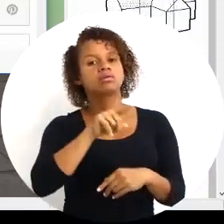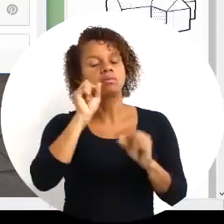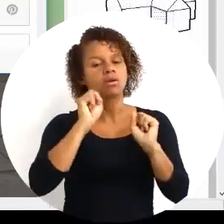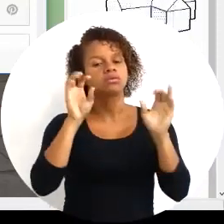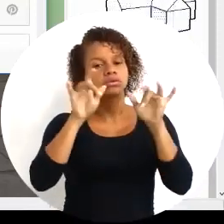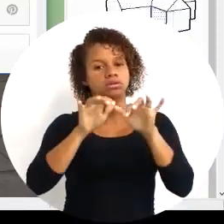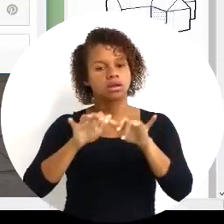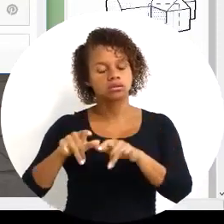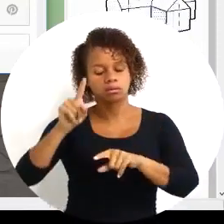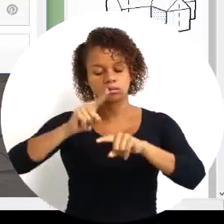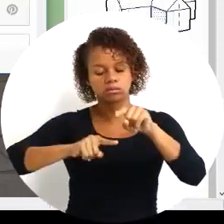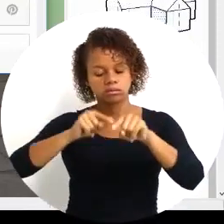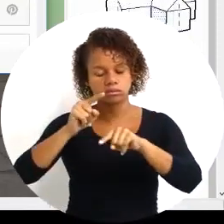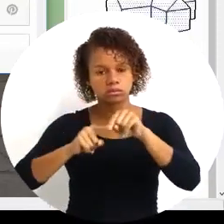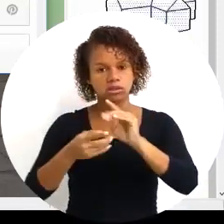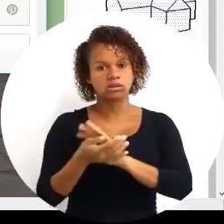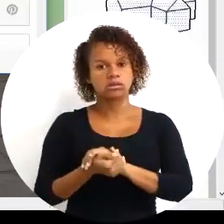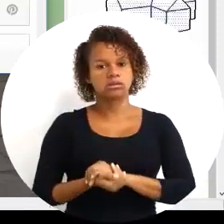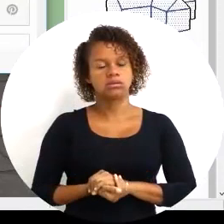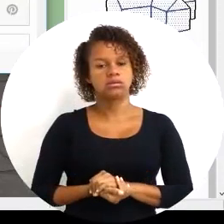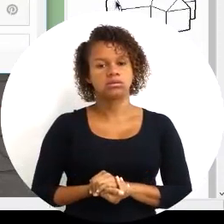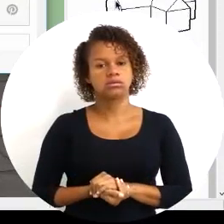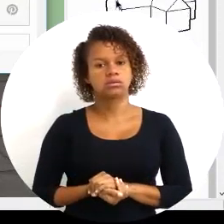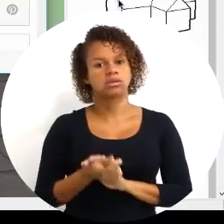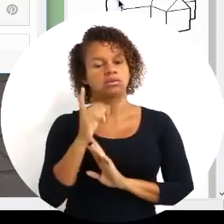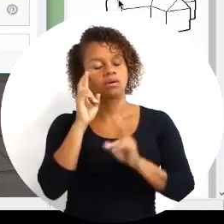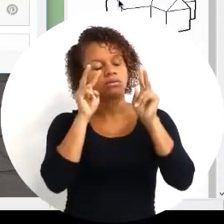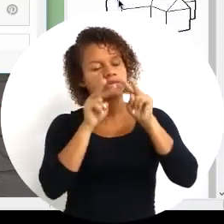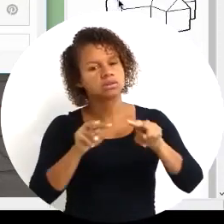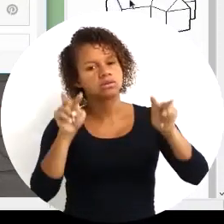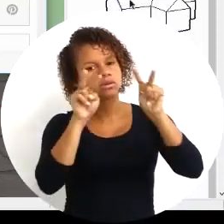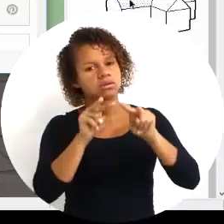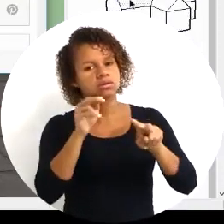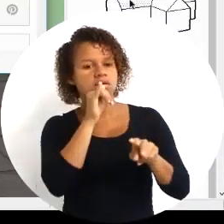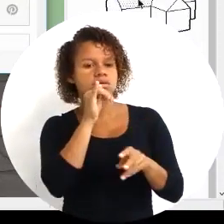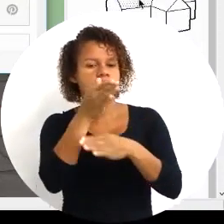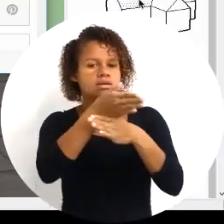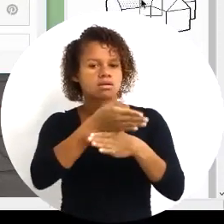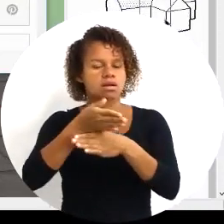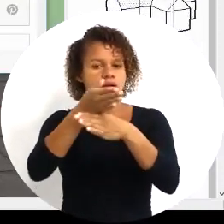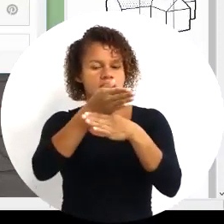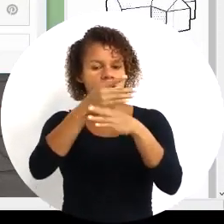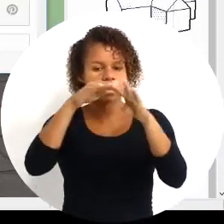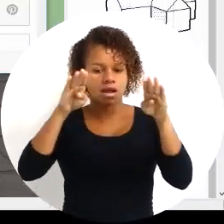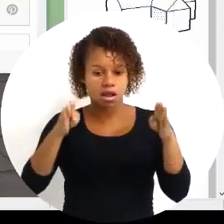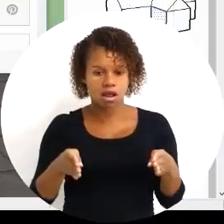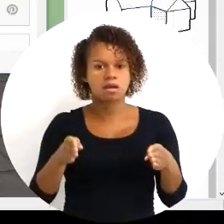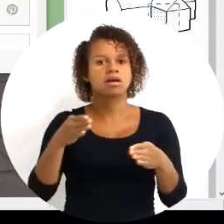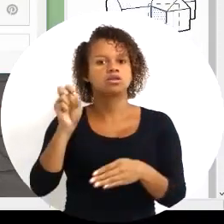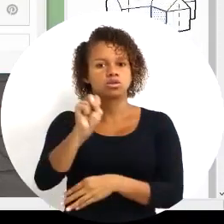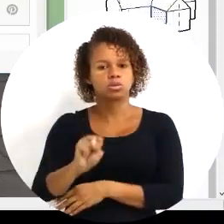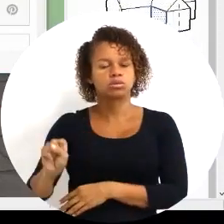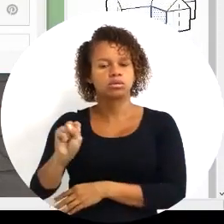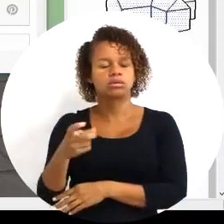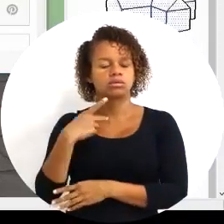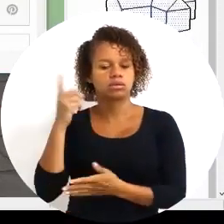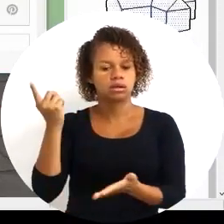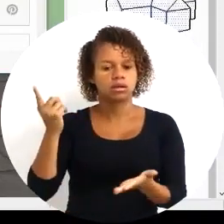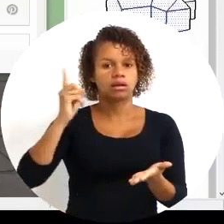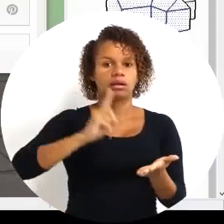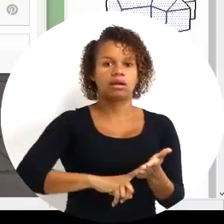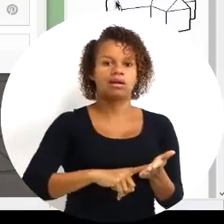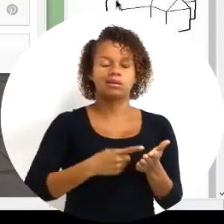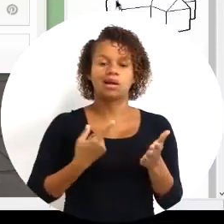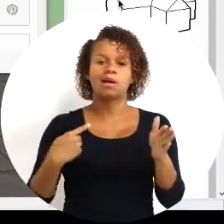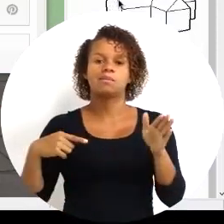caso, eu posso digitar o objeto. E eu vou visualizar, nesse caso, a cama de solteiro. Clicando em